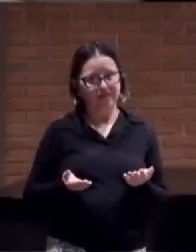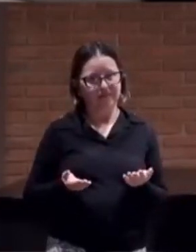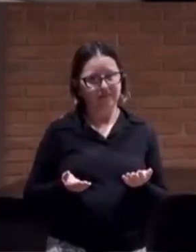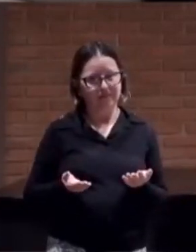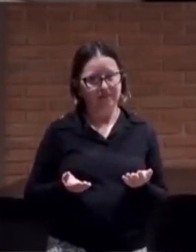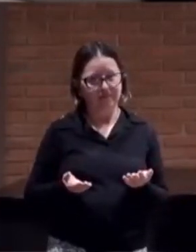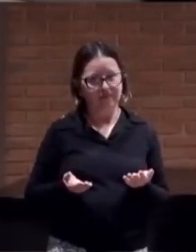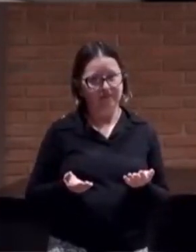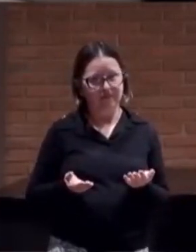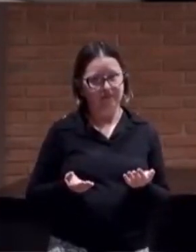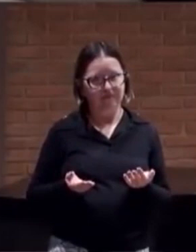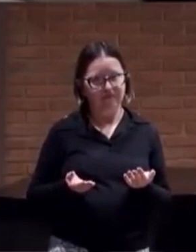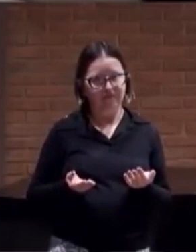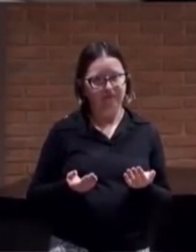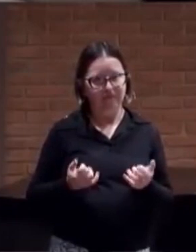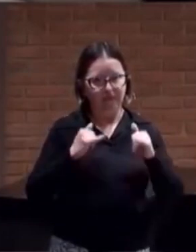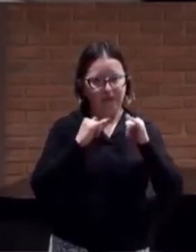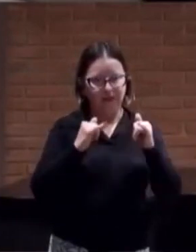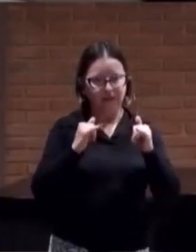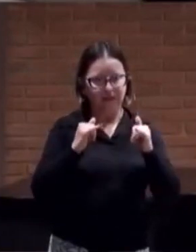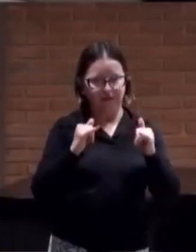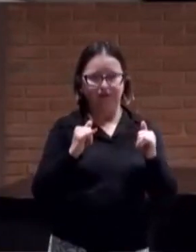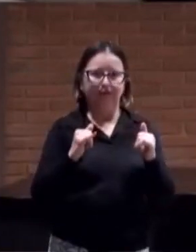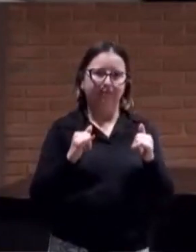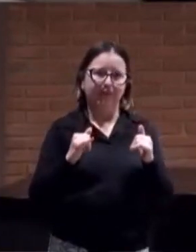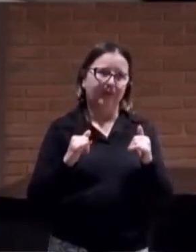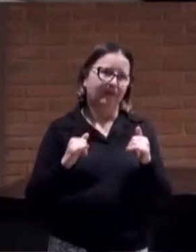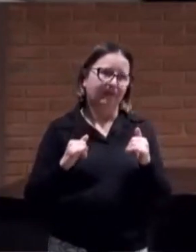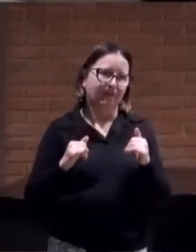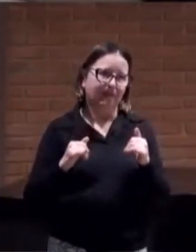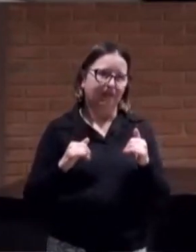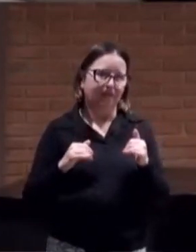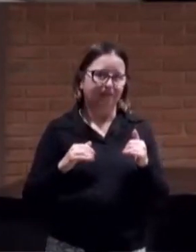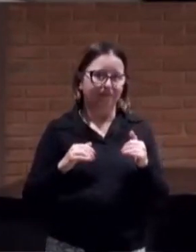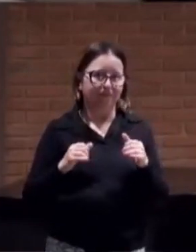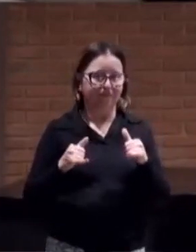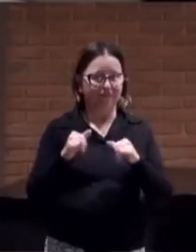as informações da mídia,